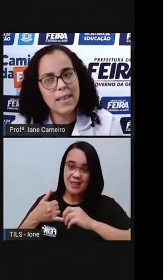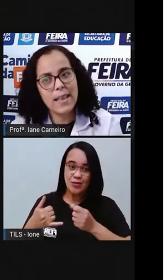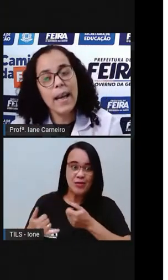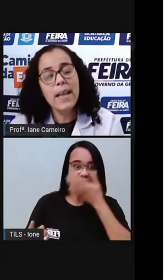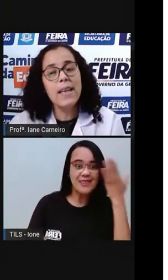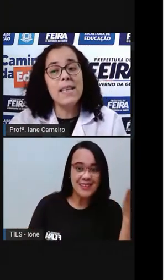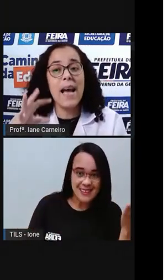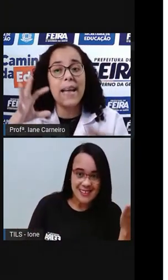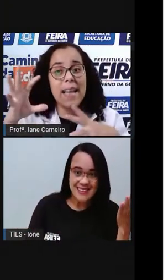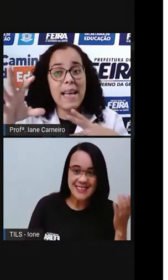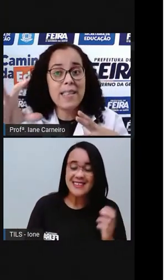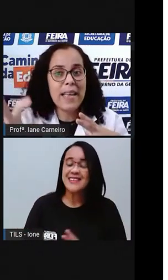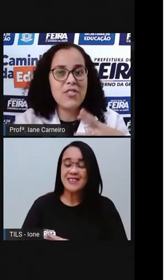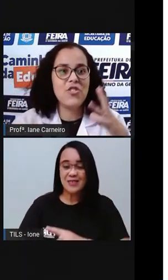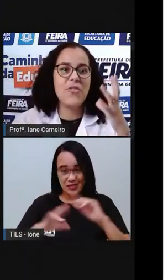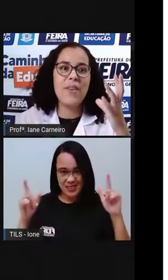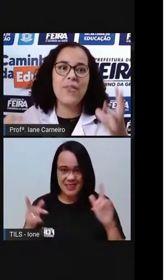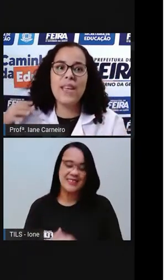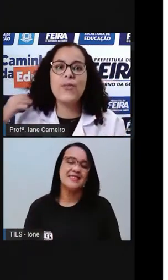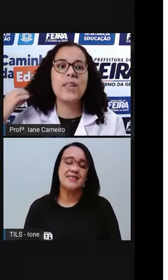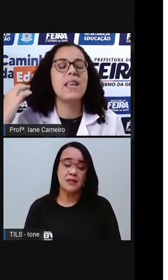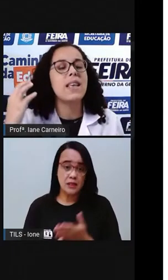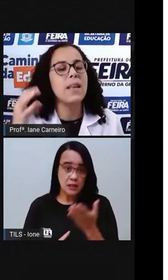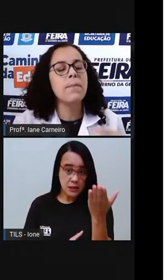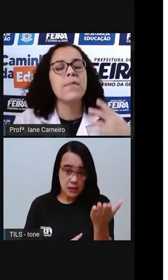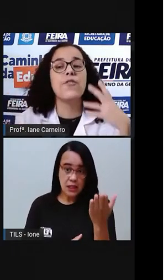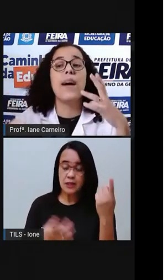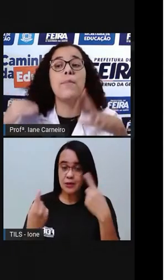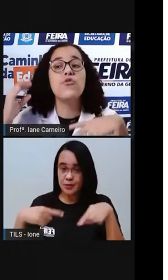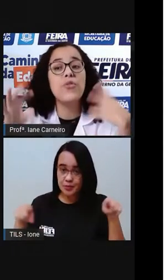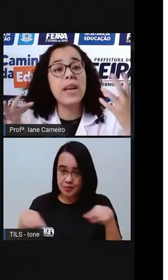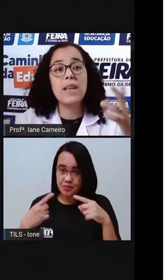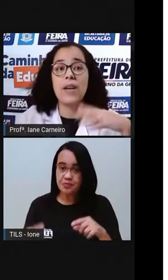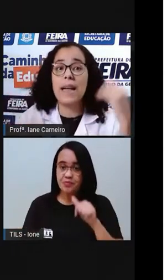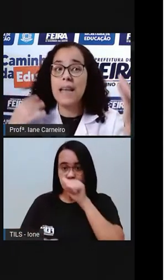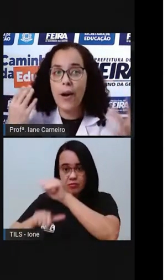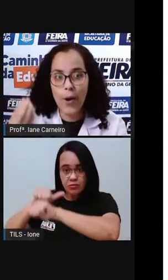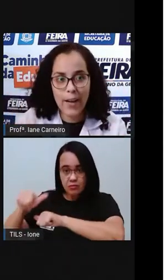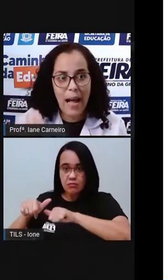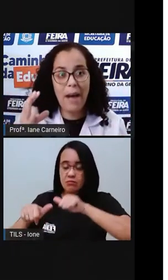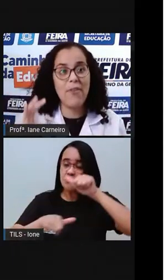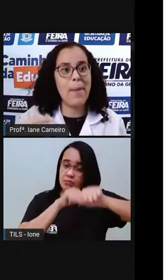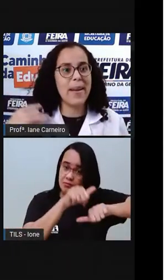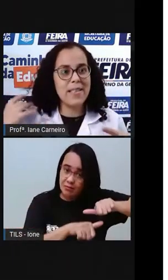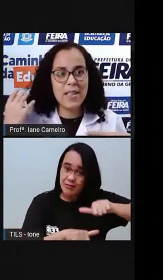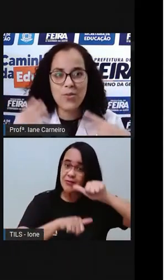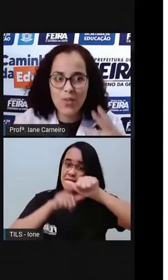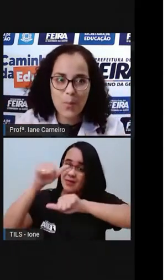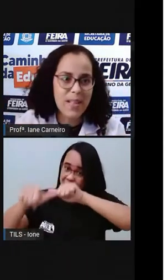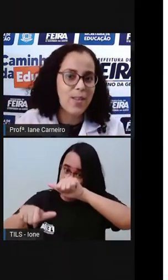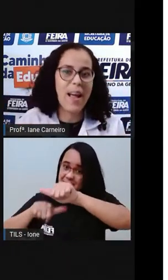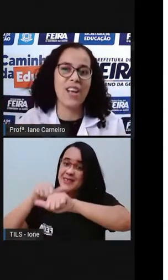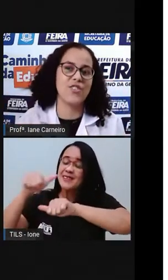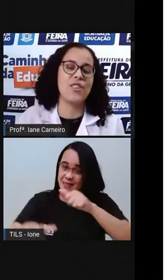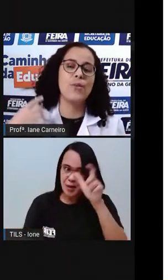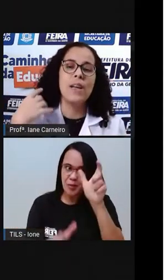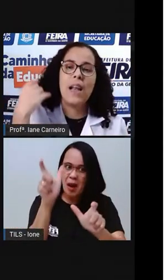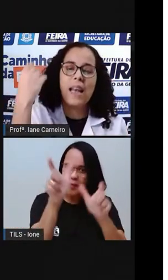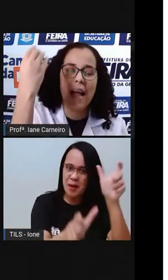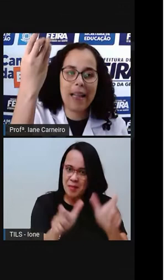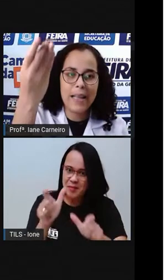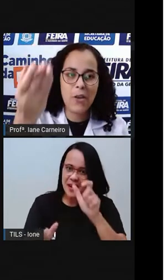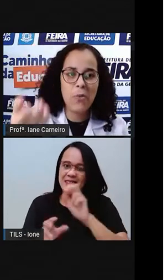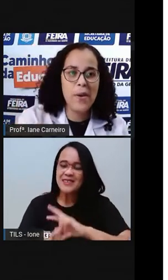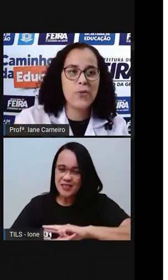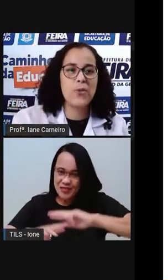parlenda né E aí nessa que a gente vai vendo que vai modificando a cada hora a vai aparecer no novo personagem